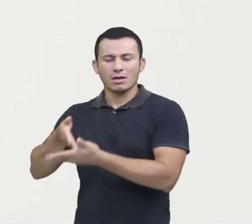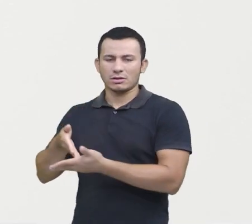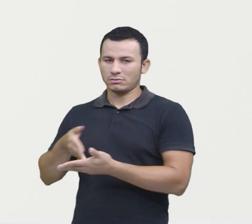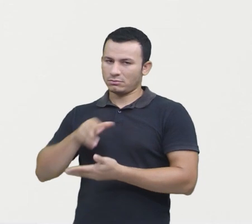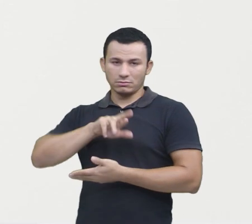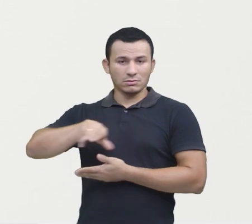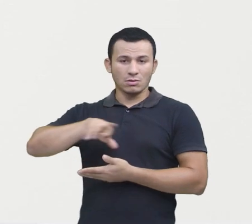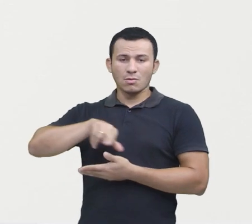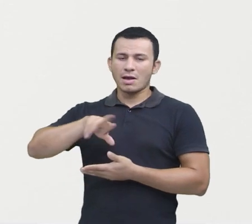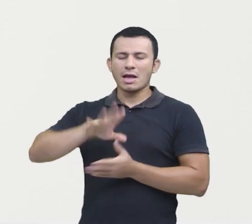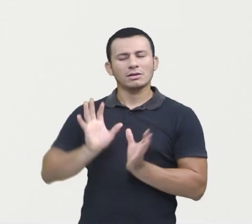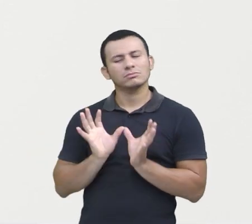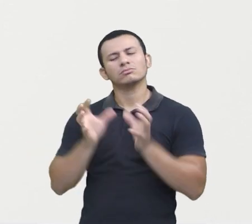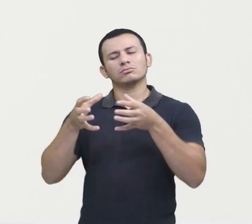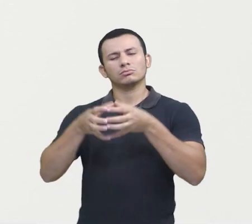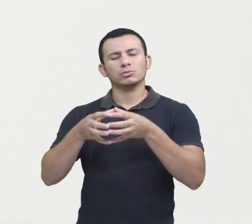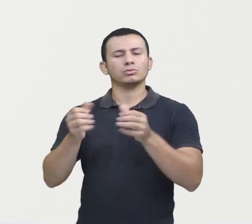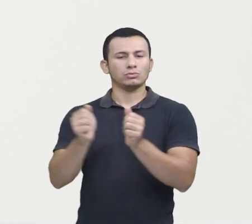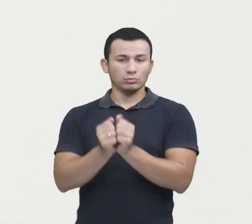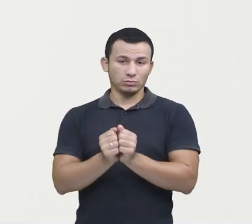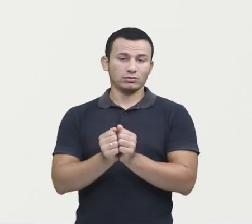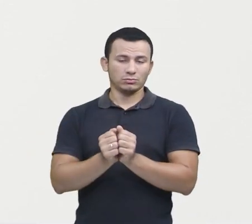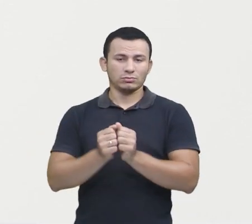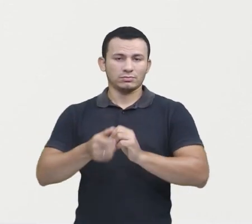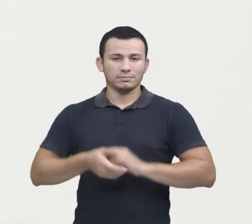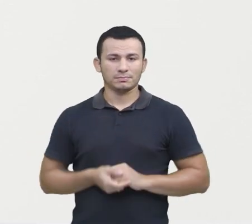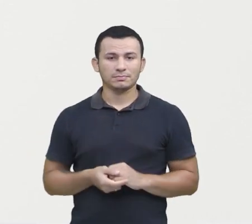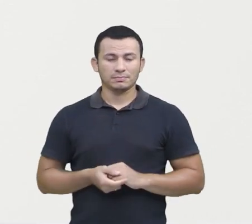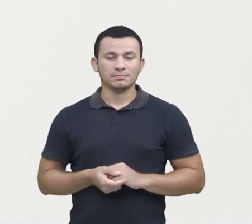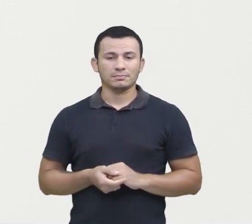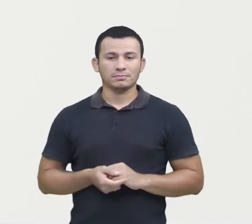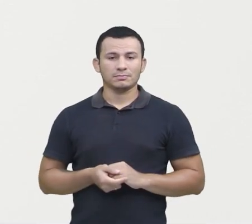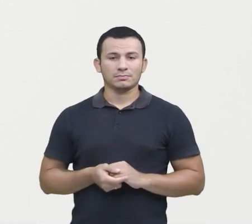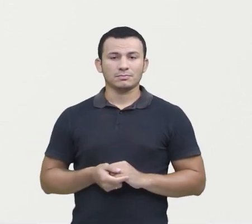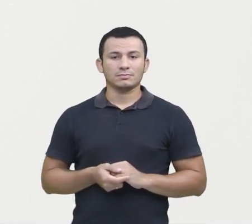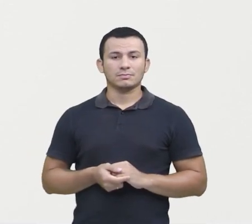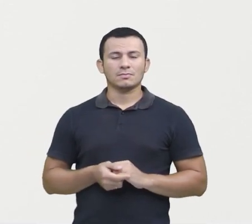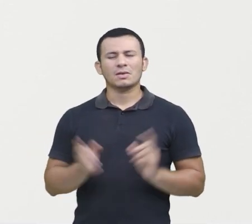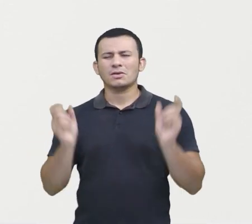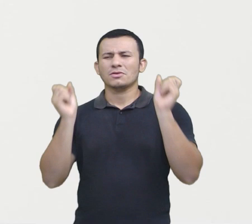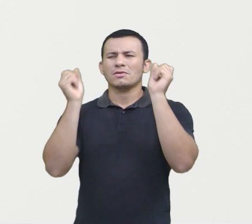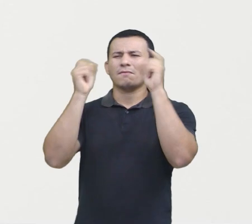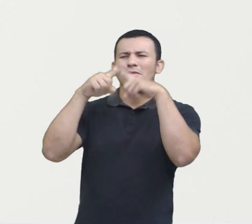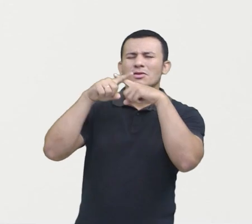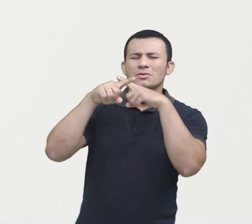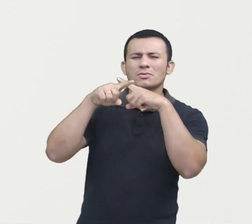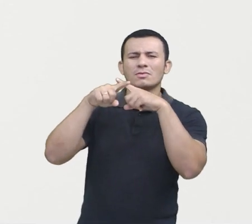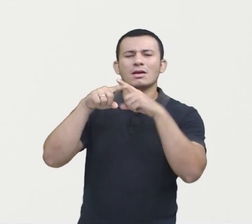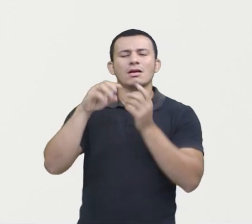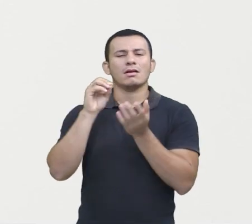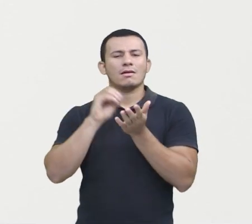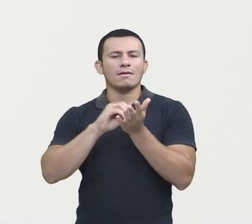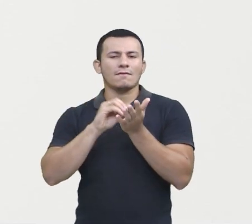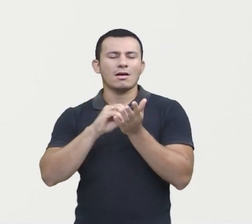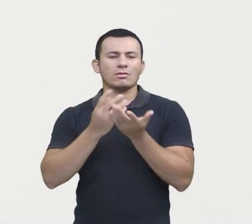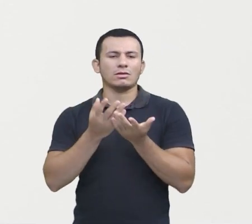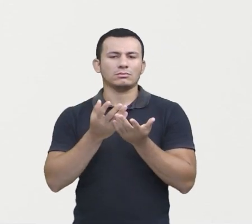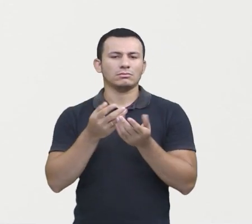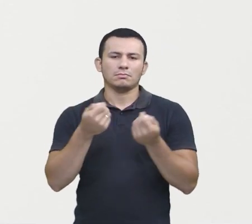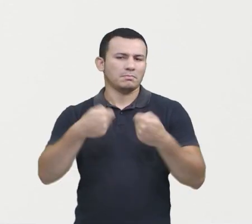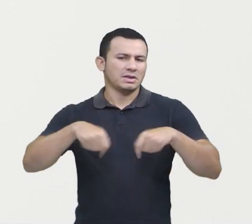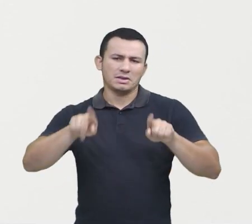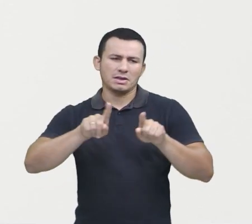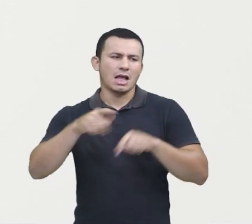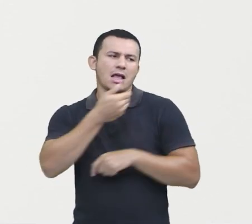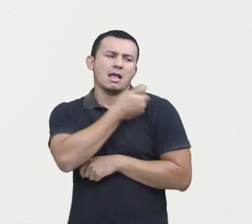Essa daqui, crianças, isso daqui que está escrito, alguma dificuldade, é não olhar de forma preconceituosa. O que